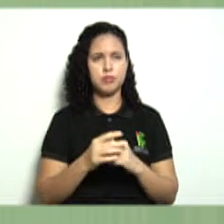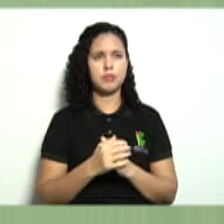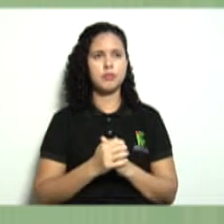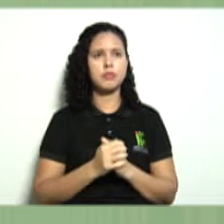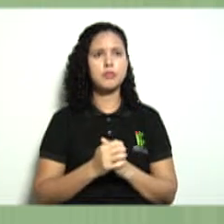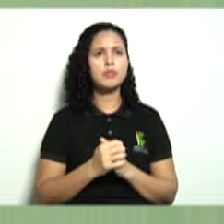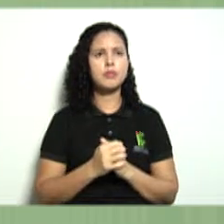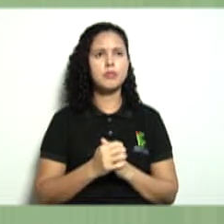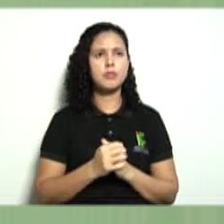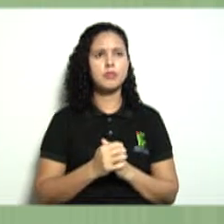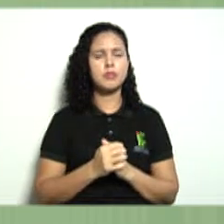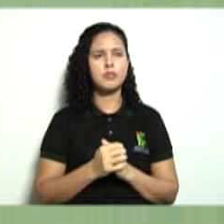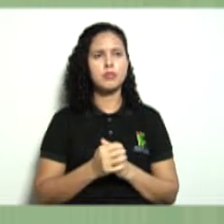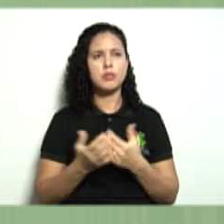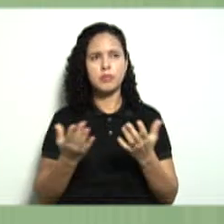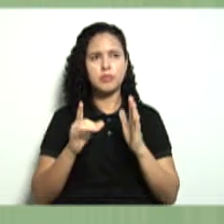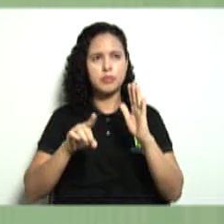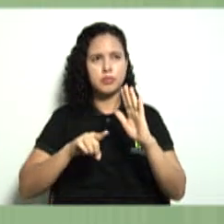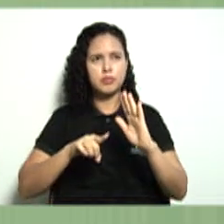vem a questão.